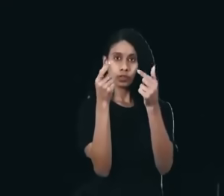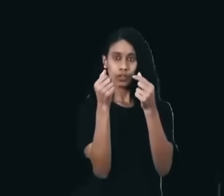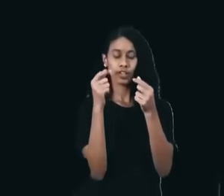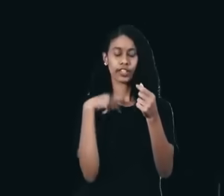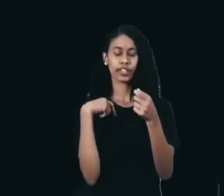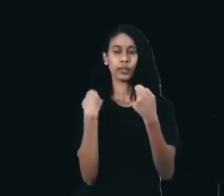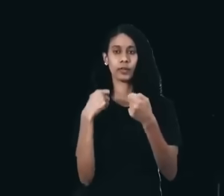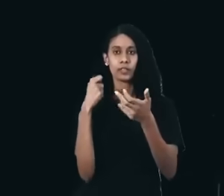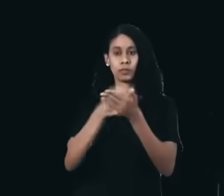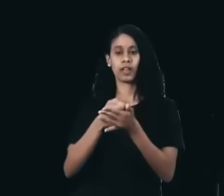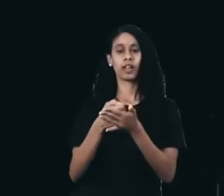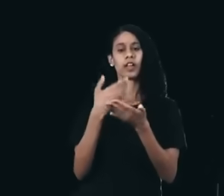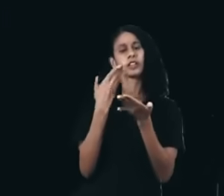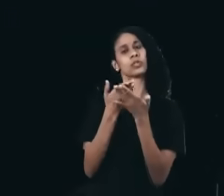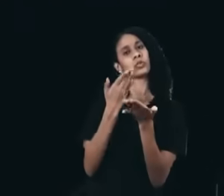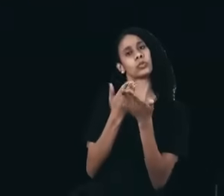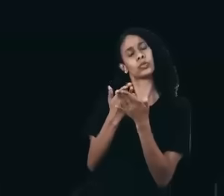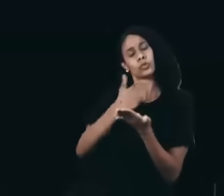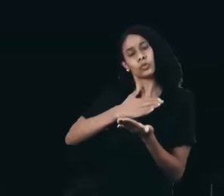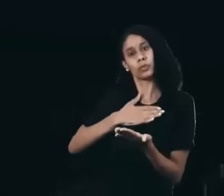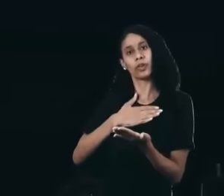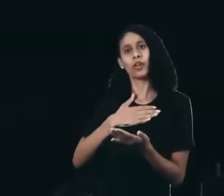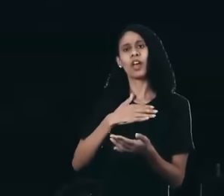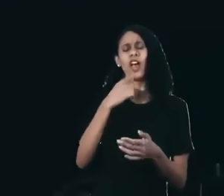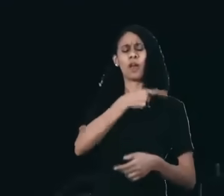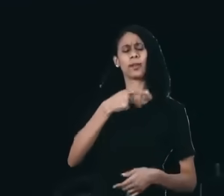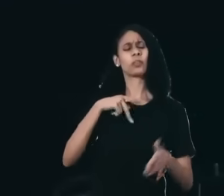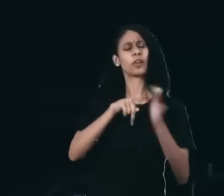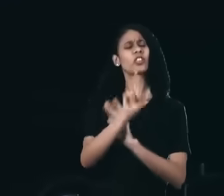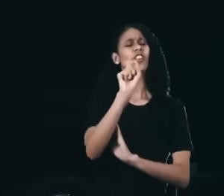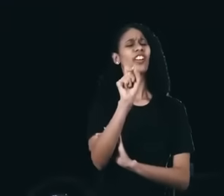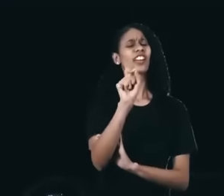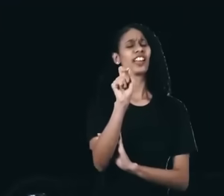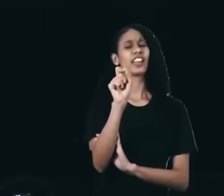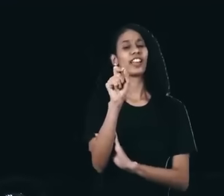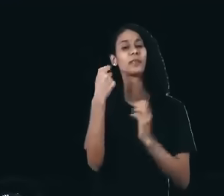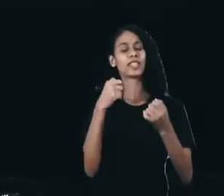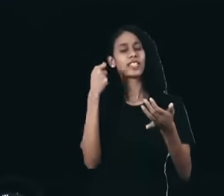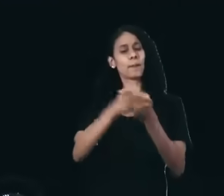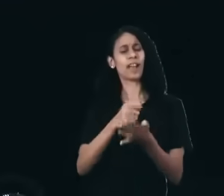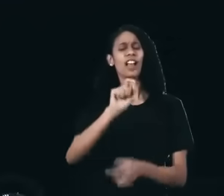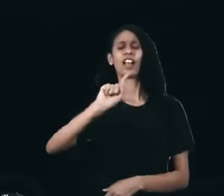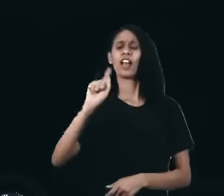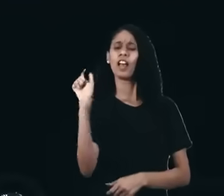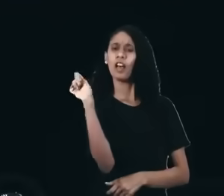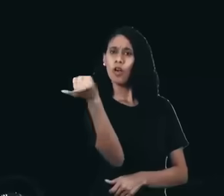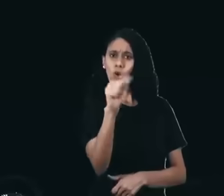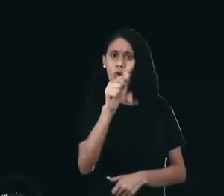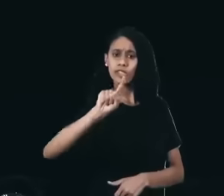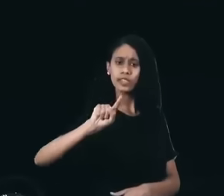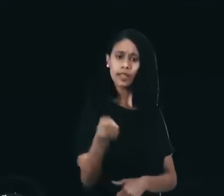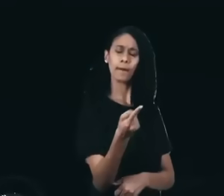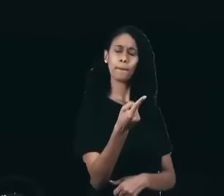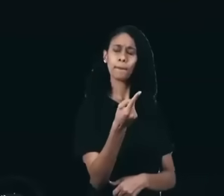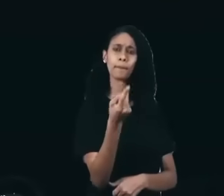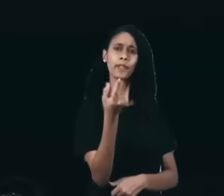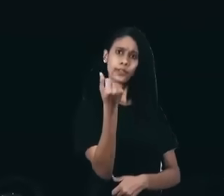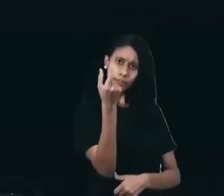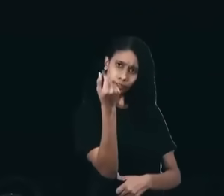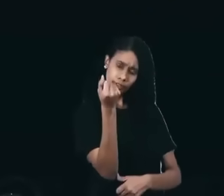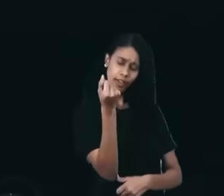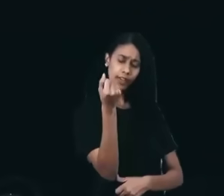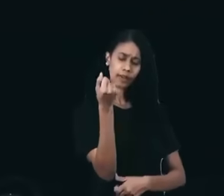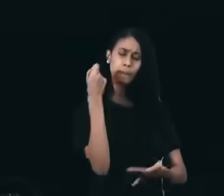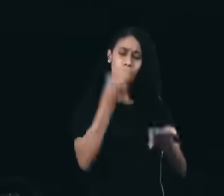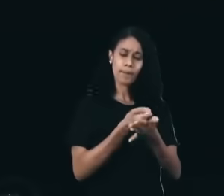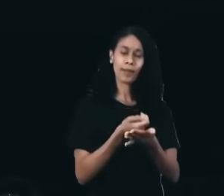estudos. O pastor fez assim, quem é essa pessoa aqui que está devendo 11 mil dólares para pagar os seus estudos? Nós vamos pagar os seus